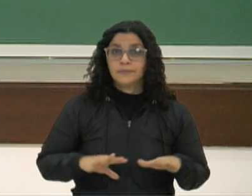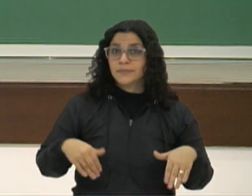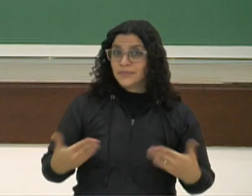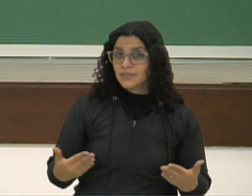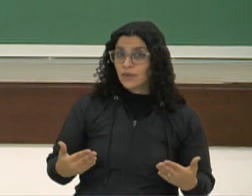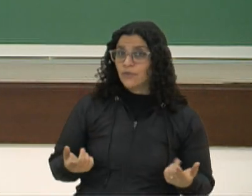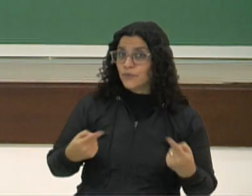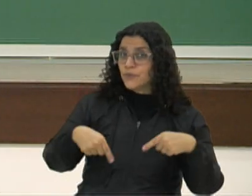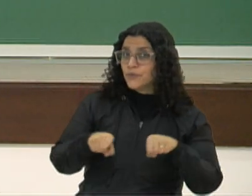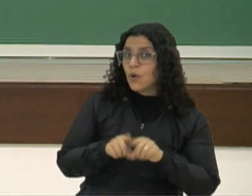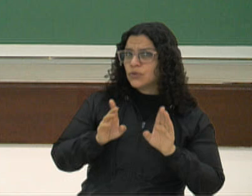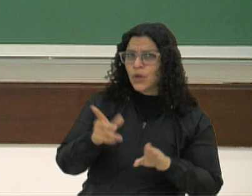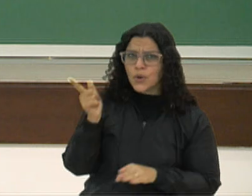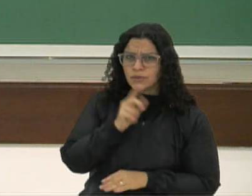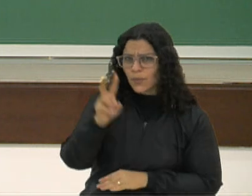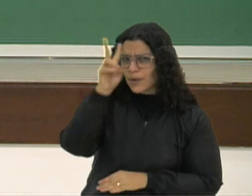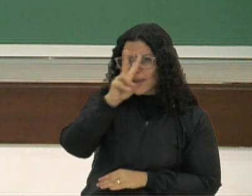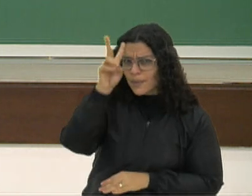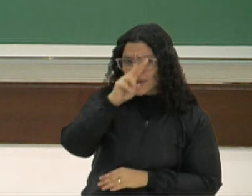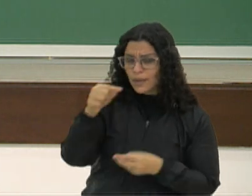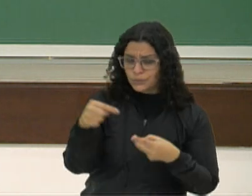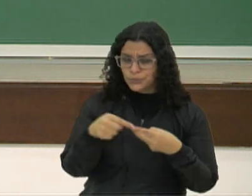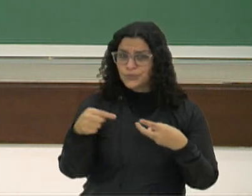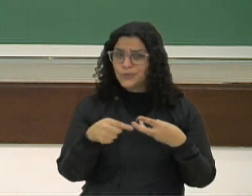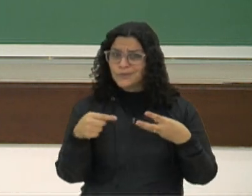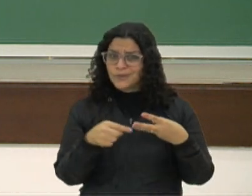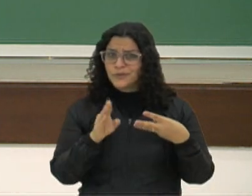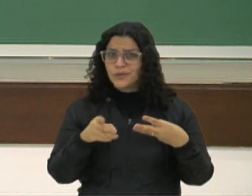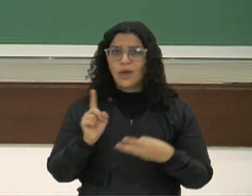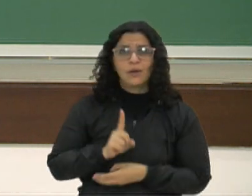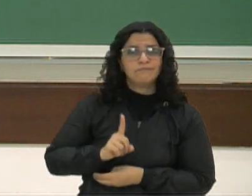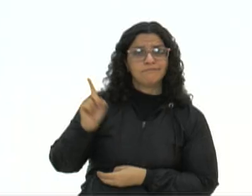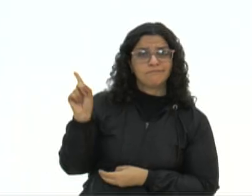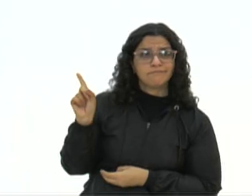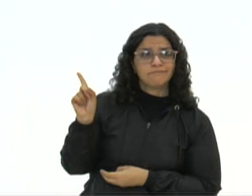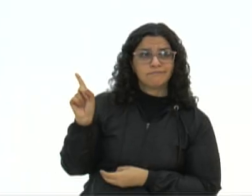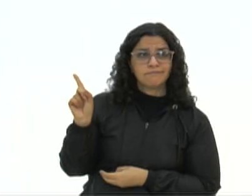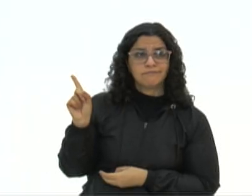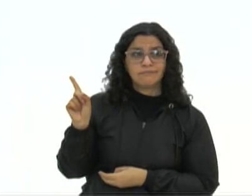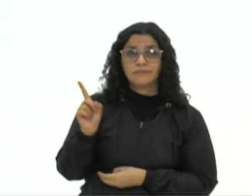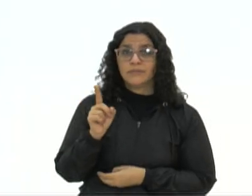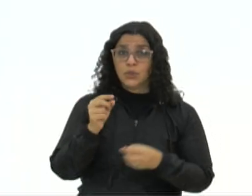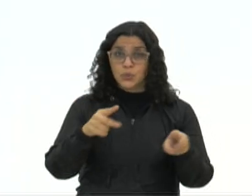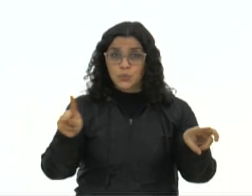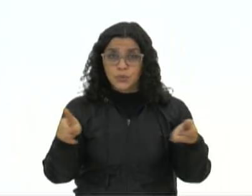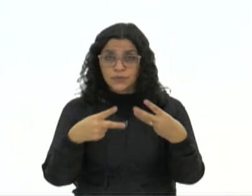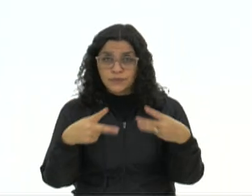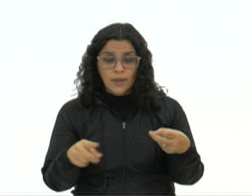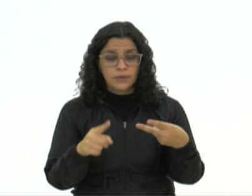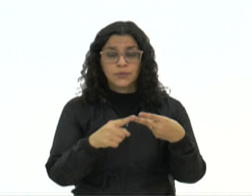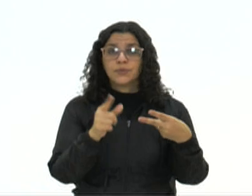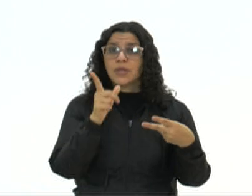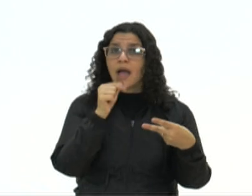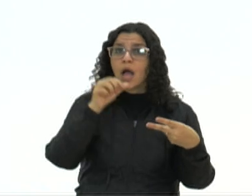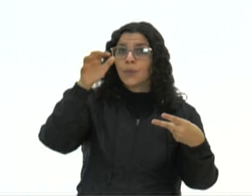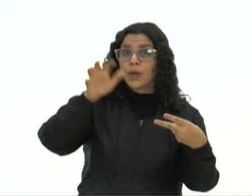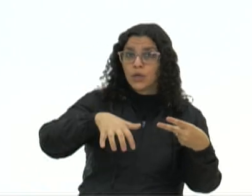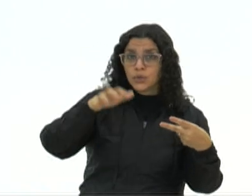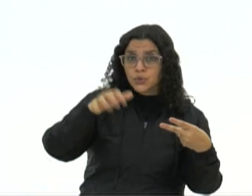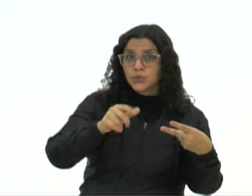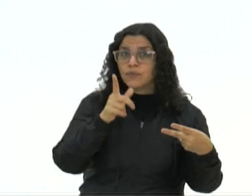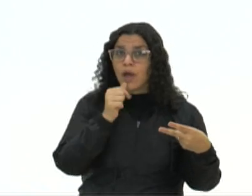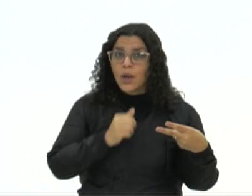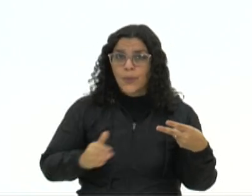E aí, pessoal, estamos de volta. Conseguiram lembrar de pelo menos três agentes aí? Vamos dar uma olhadinha aqui. Então, nós temos os ventos, as águas da chuva,